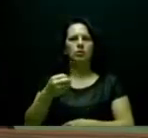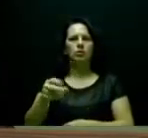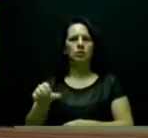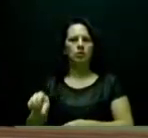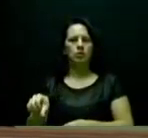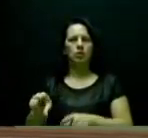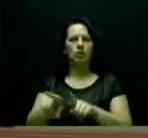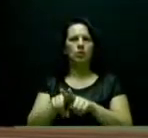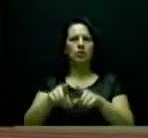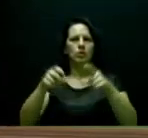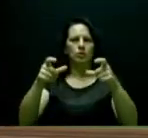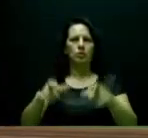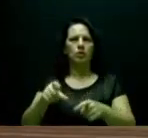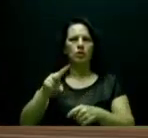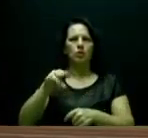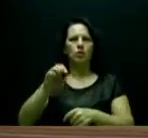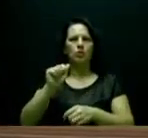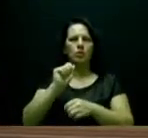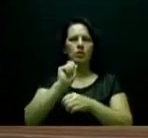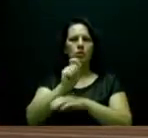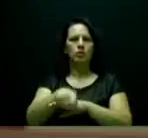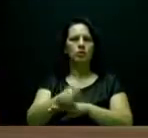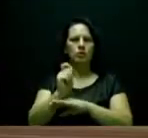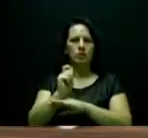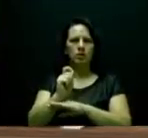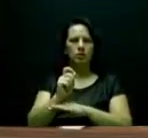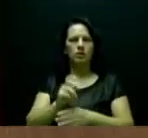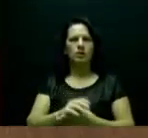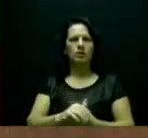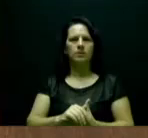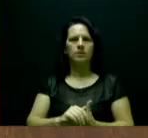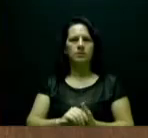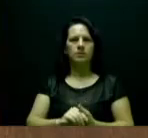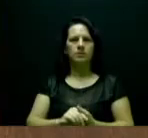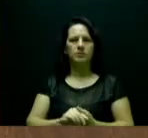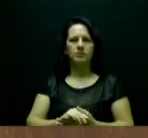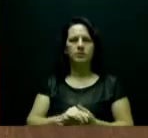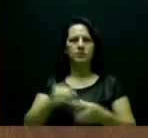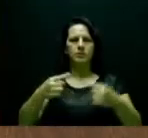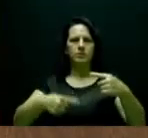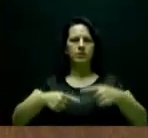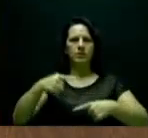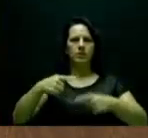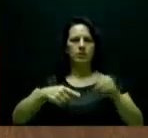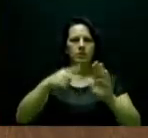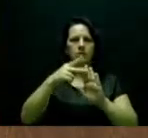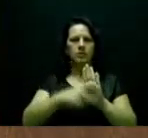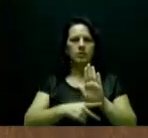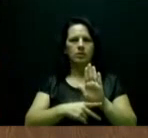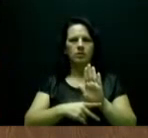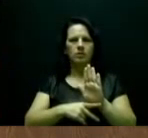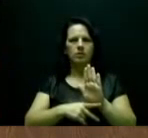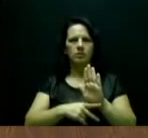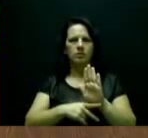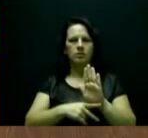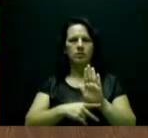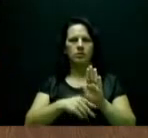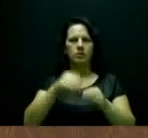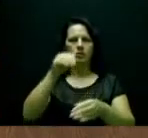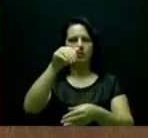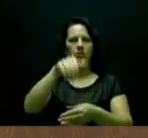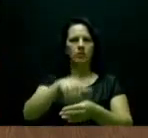na área denominada Vila dos Pescadores e da Outras Providências. Em discussão,